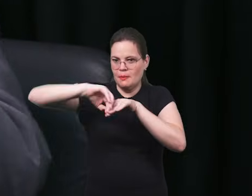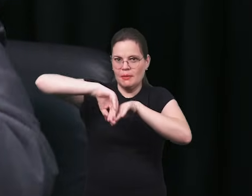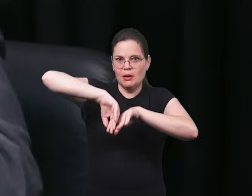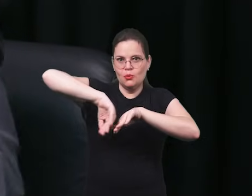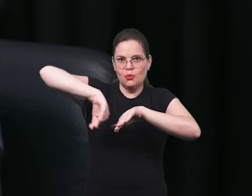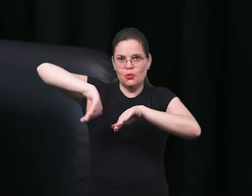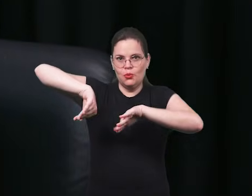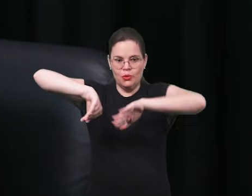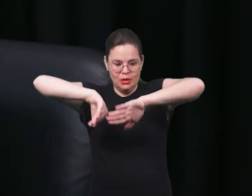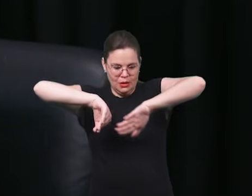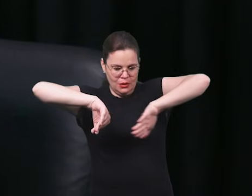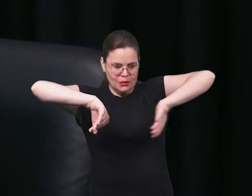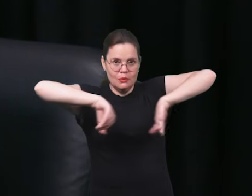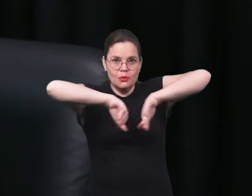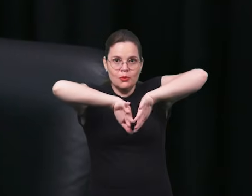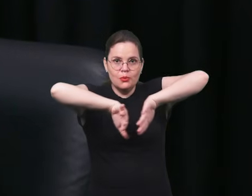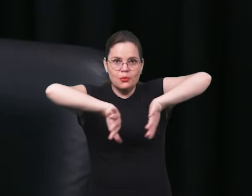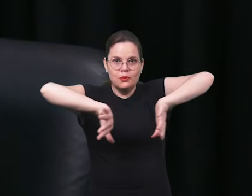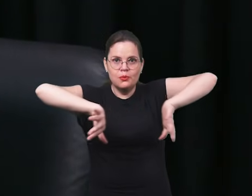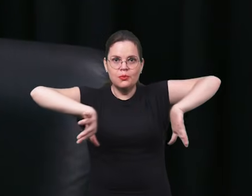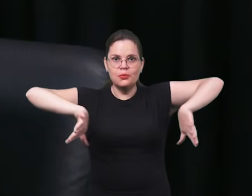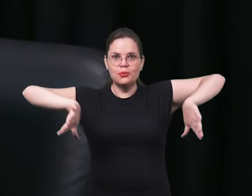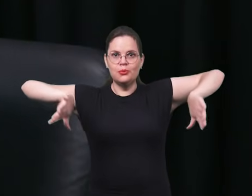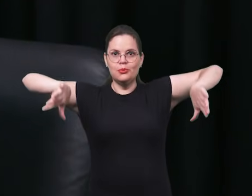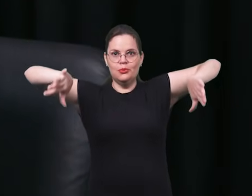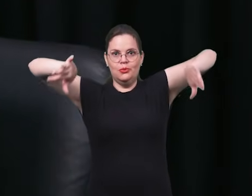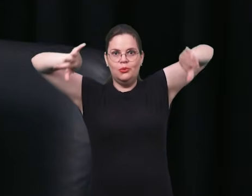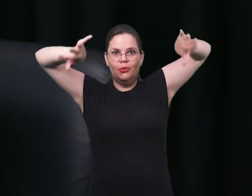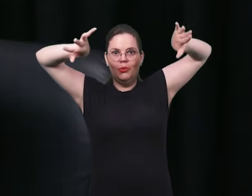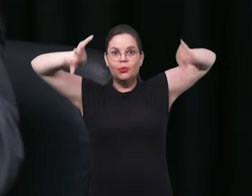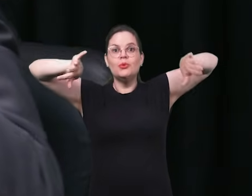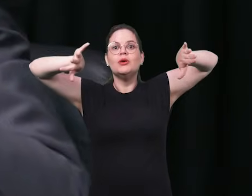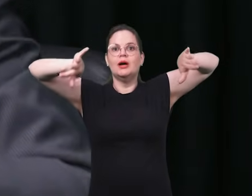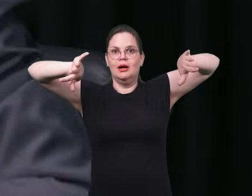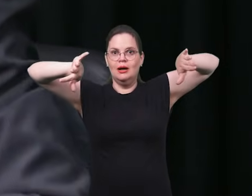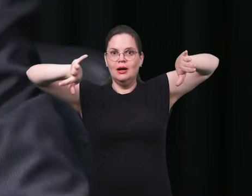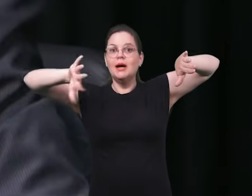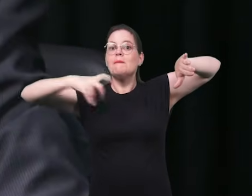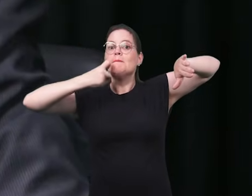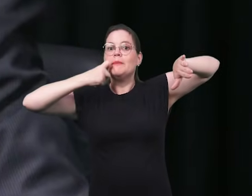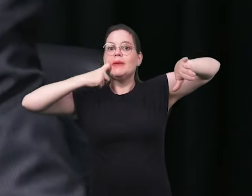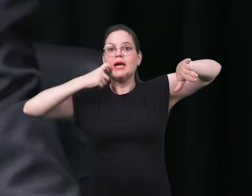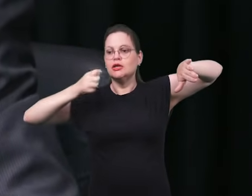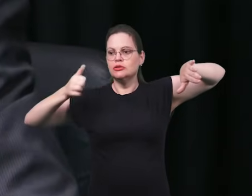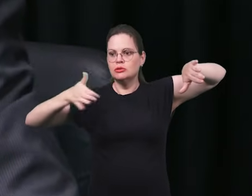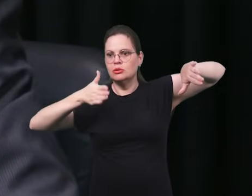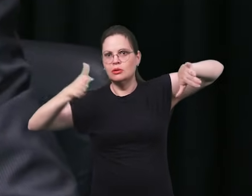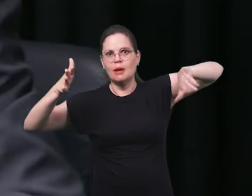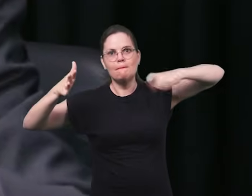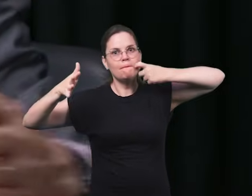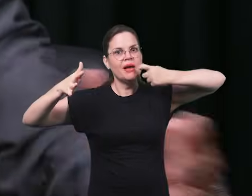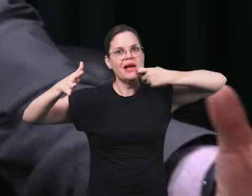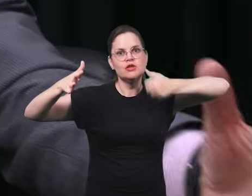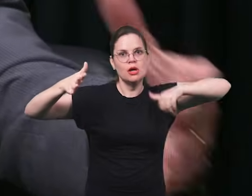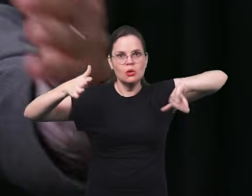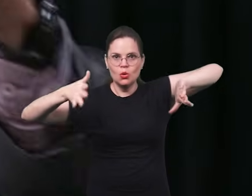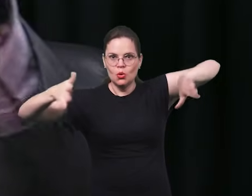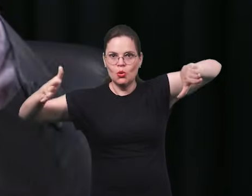afastassem para dar passagem ao povo de Deus. Quando ele ordenou que as codornizes